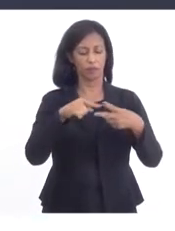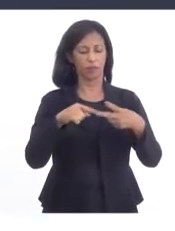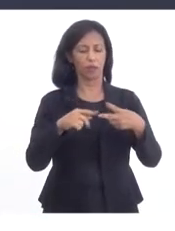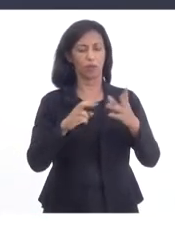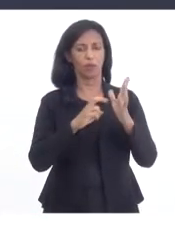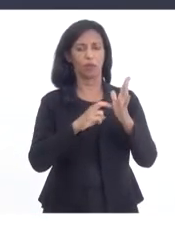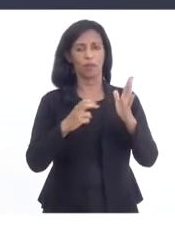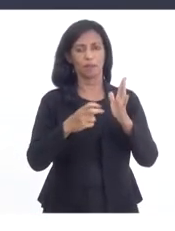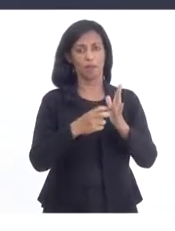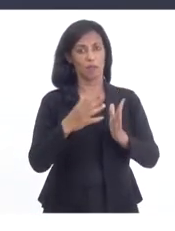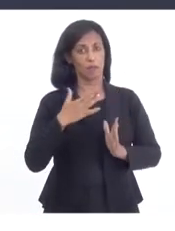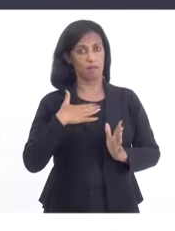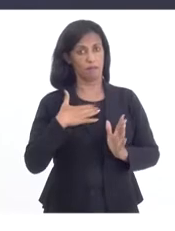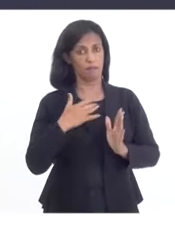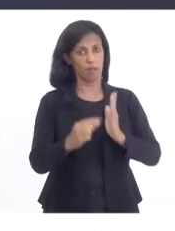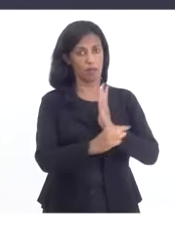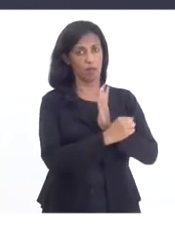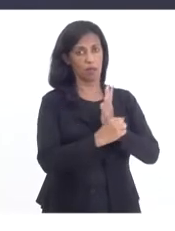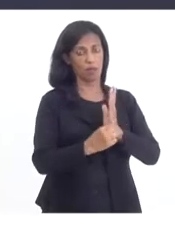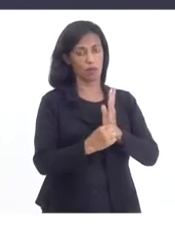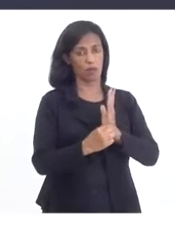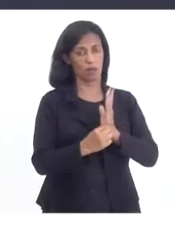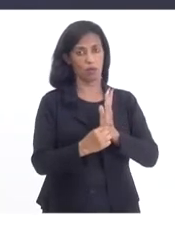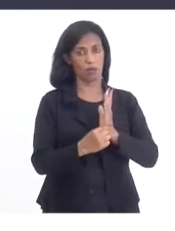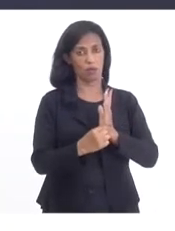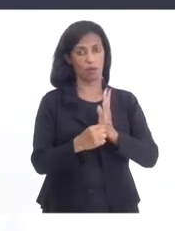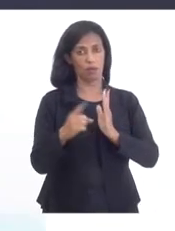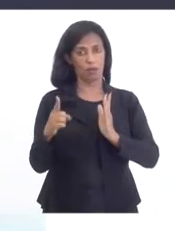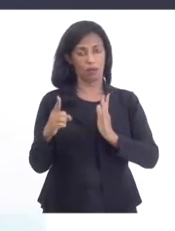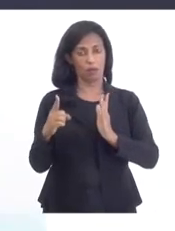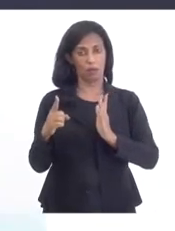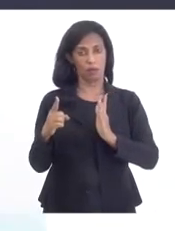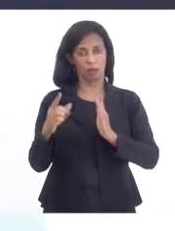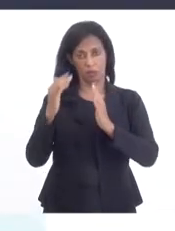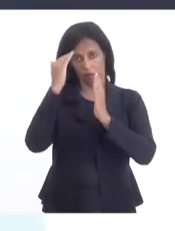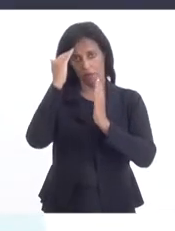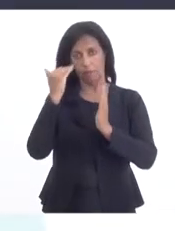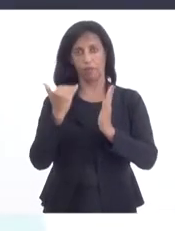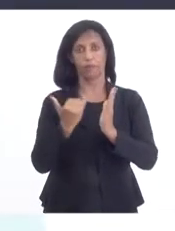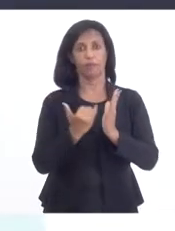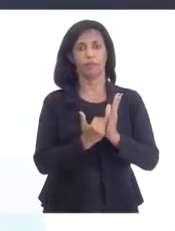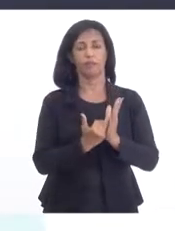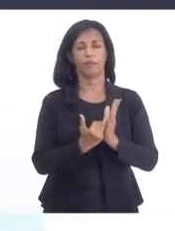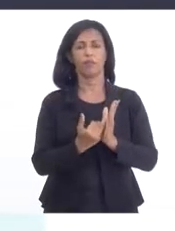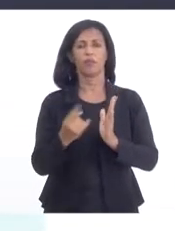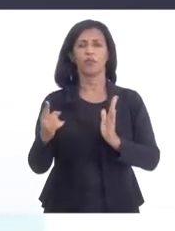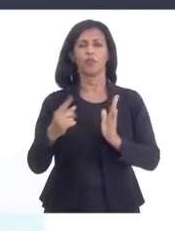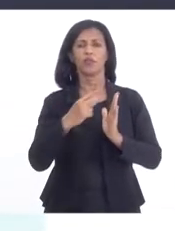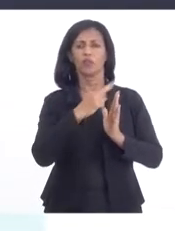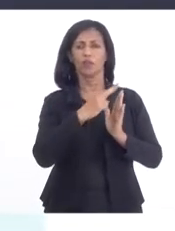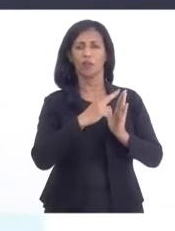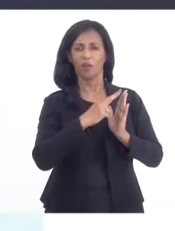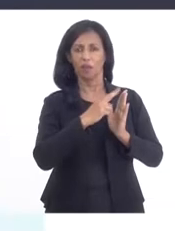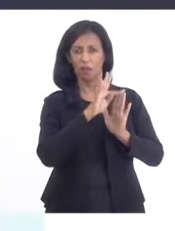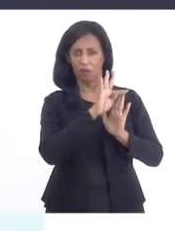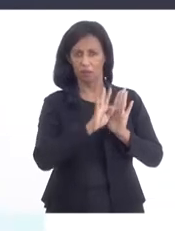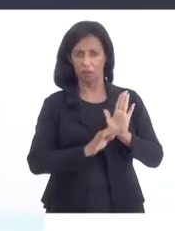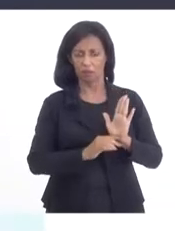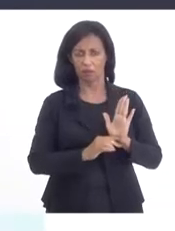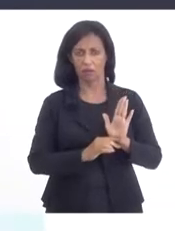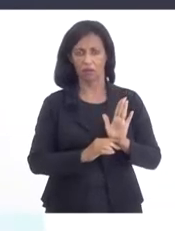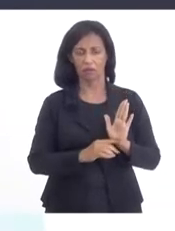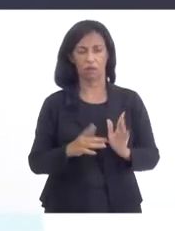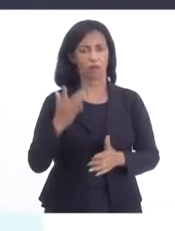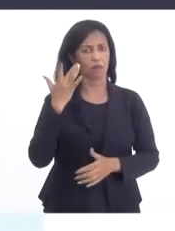de minha autoria, que está sendo acatada no seu relatório, que eu